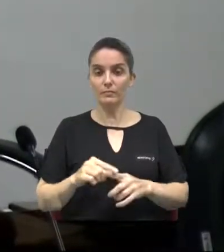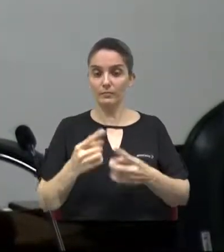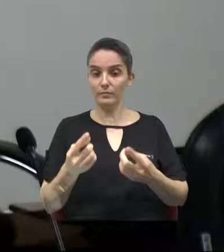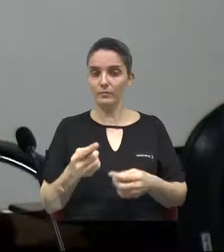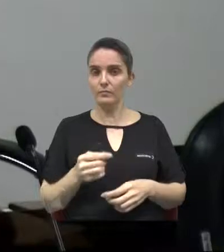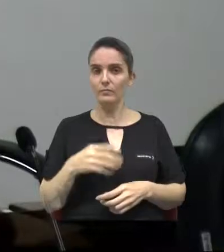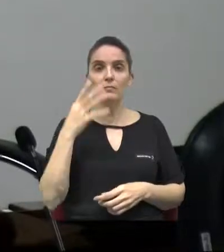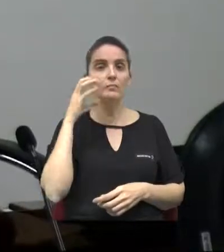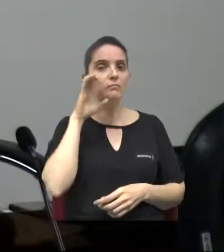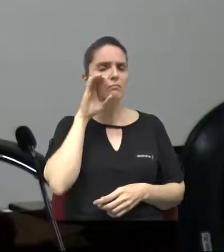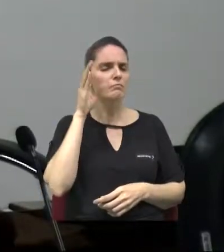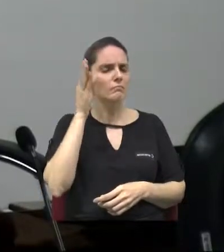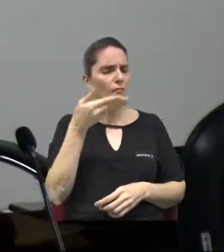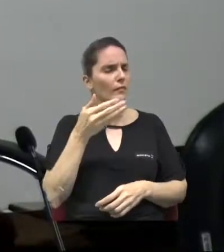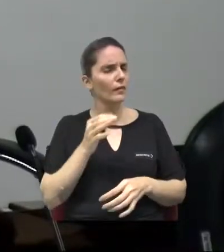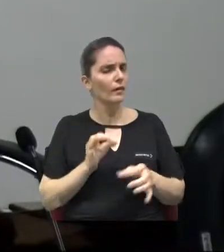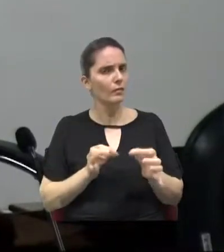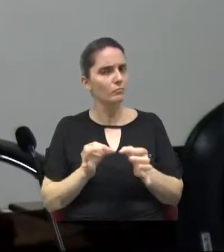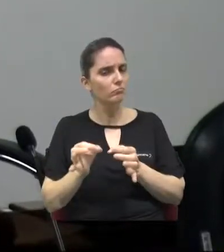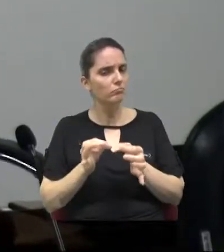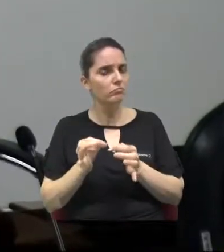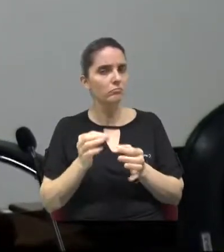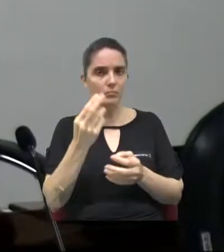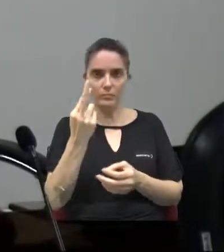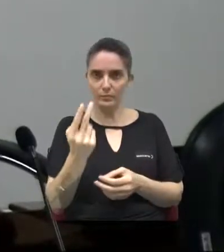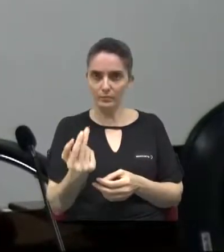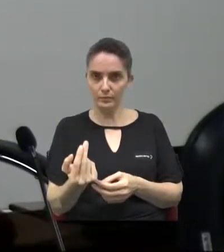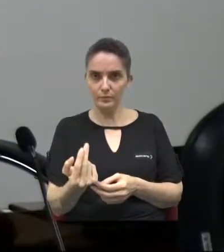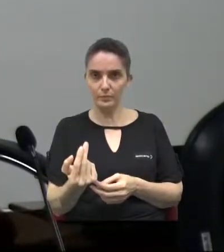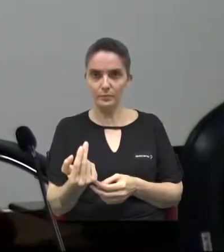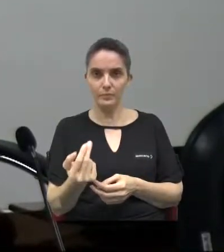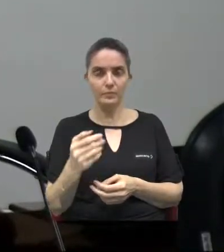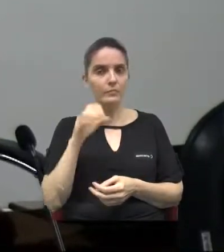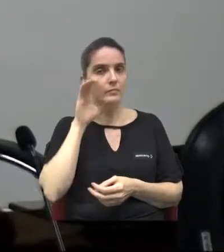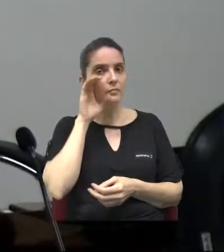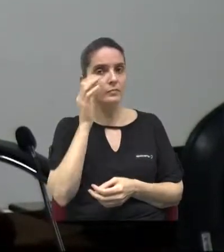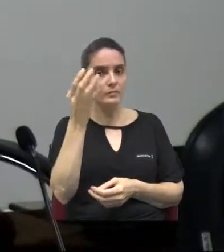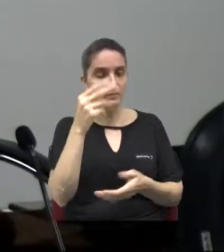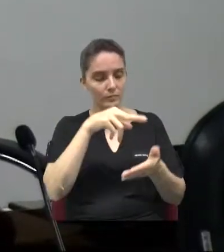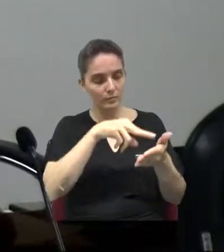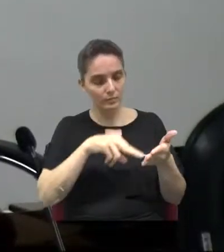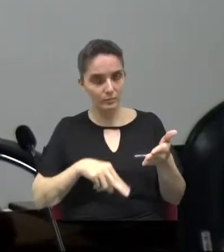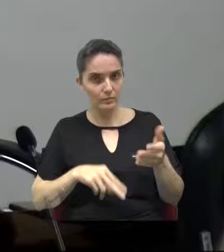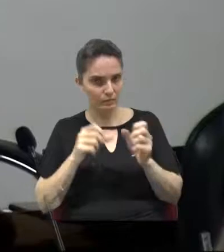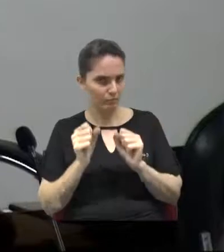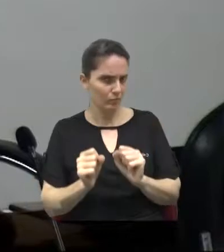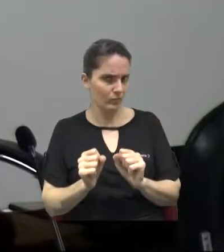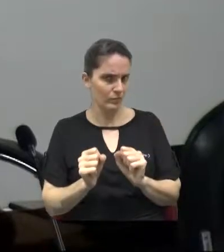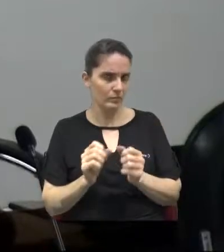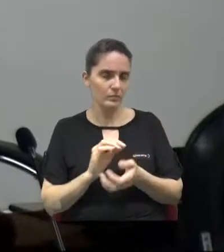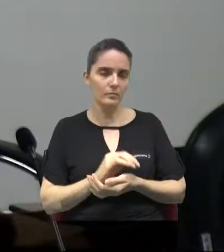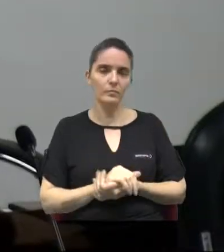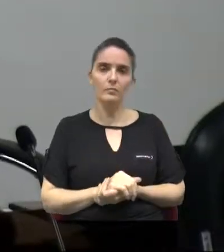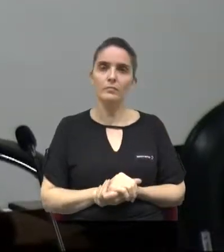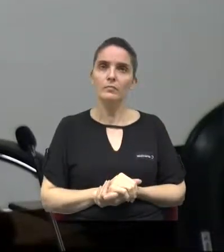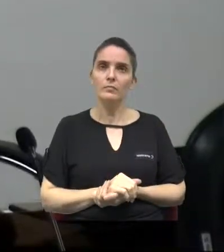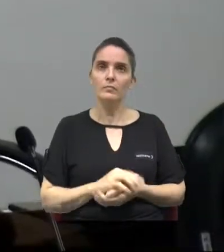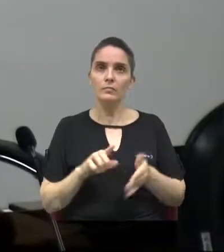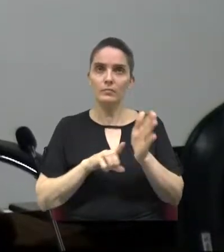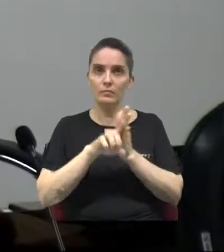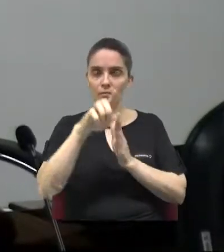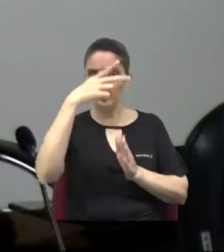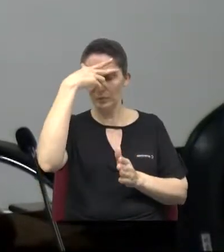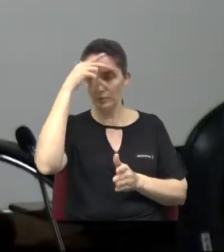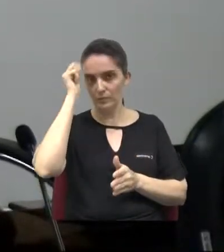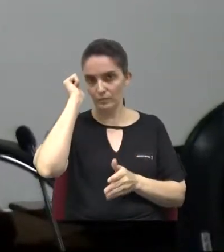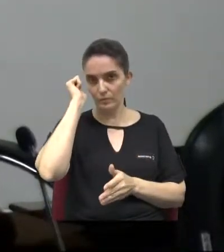feito. E, com a sua permissão, eu gostaria de ler. Posso? Aqui nesse requerimento,